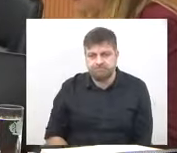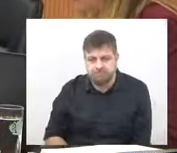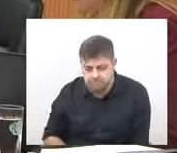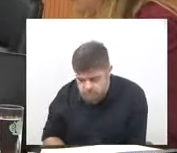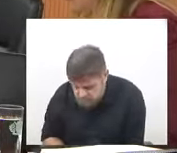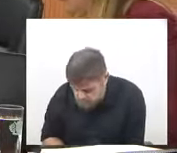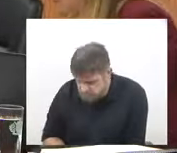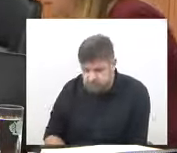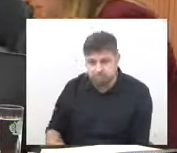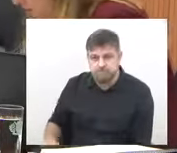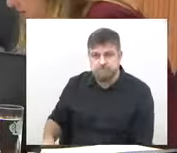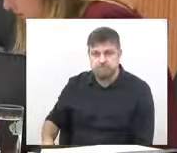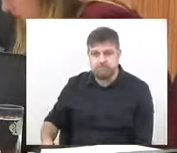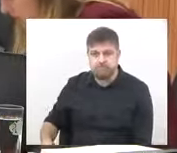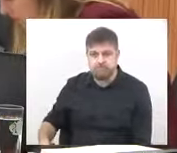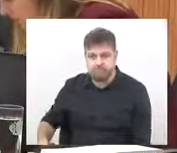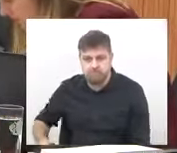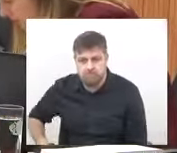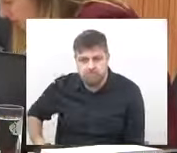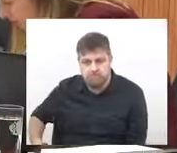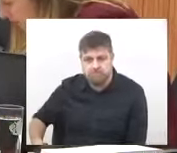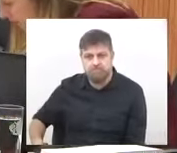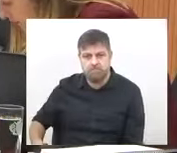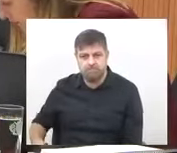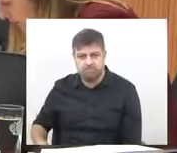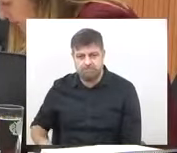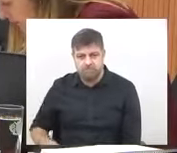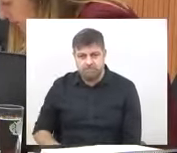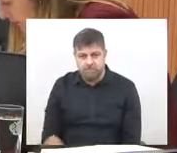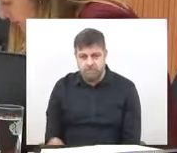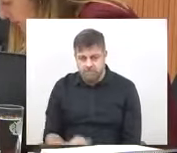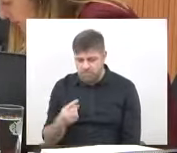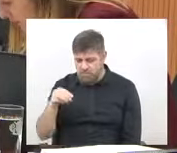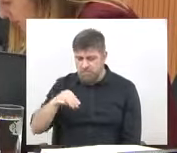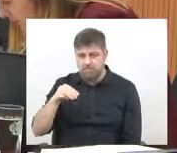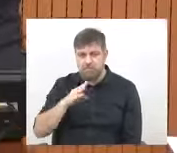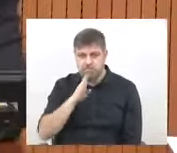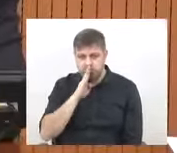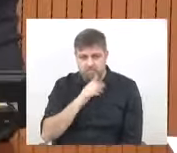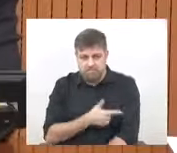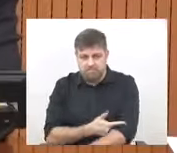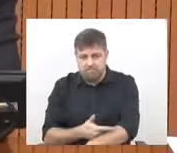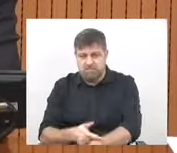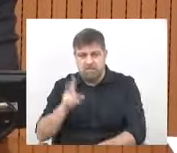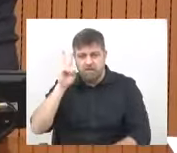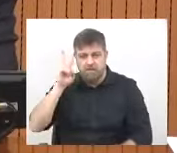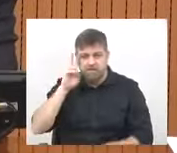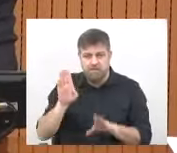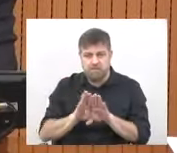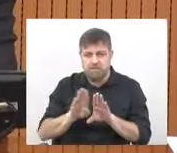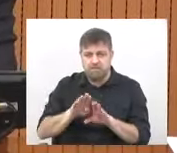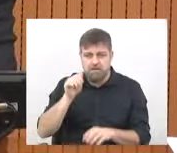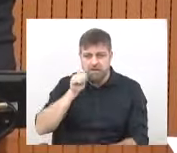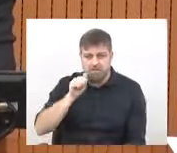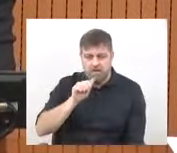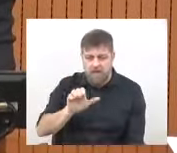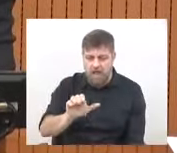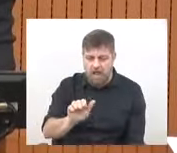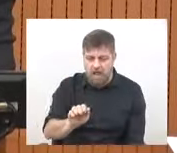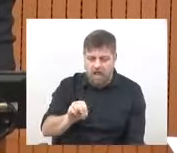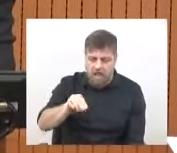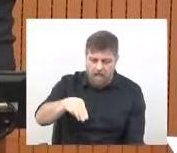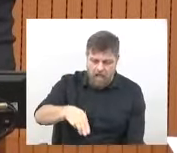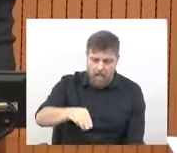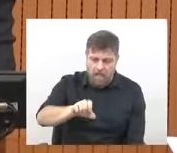Parabéns pela condição. Quero colocar num minuto de silêncio também a dona Amélia Bueno, de 82 anos,